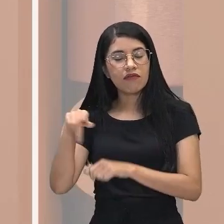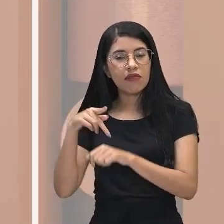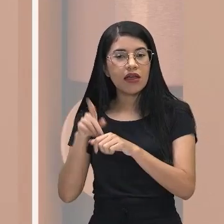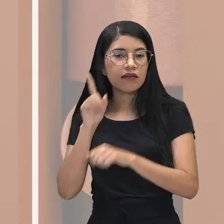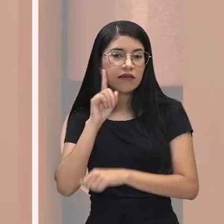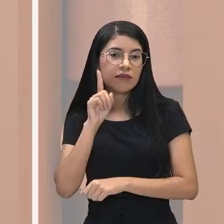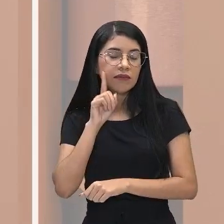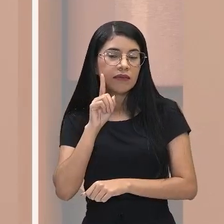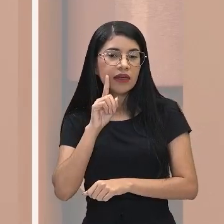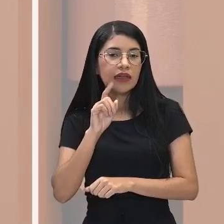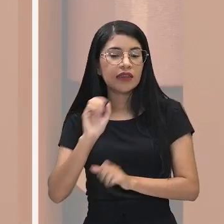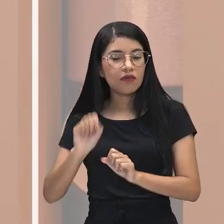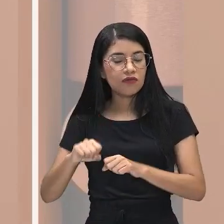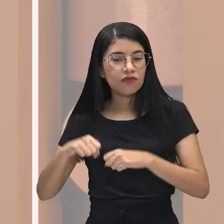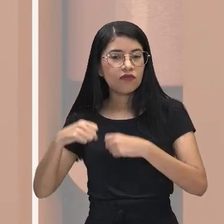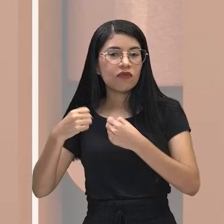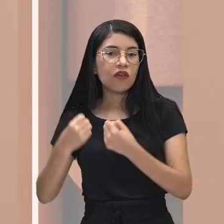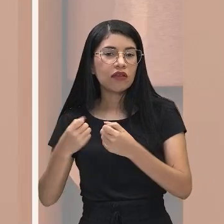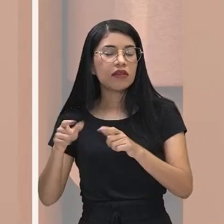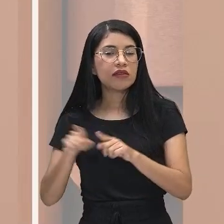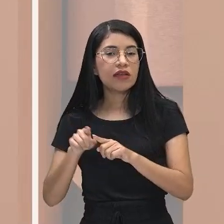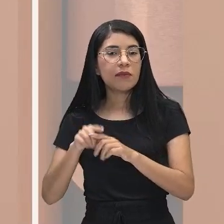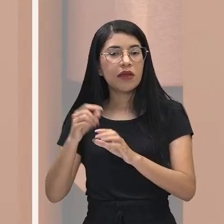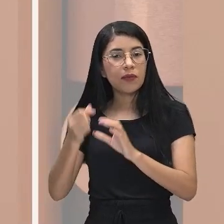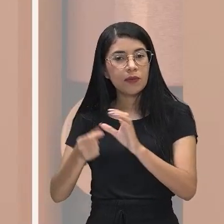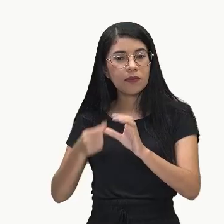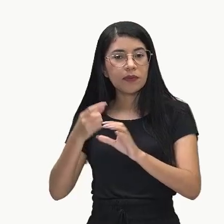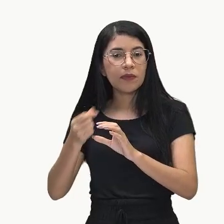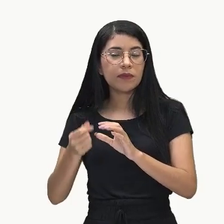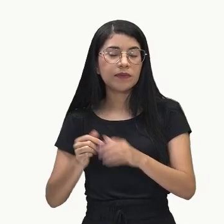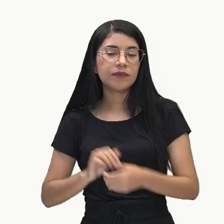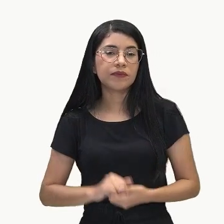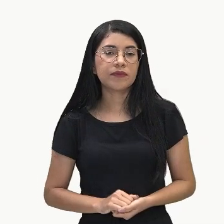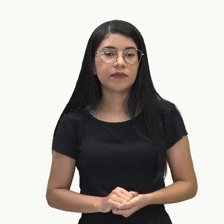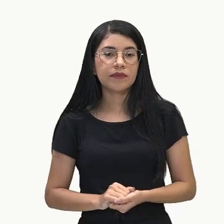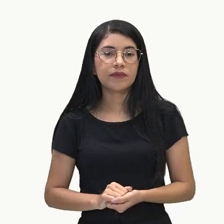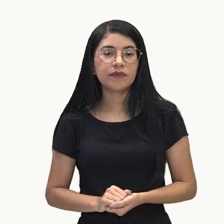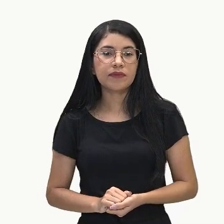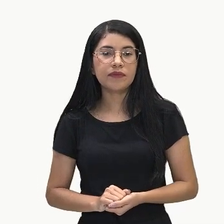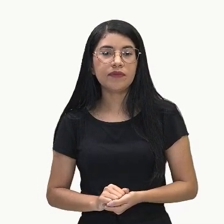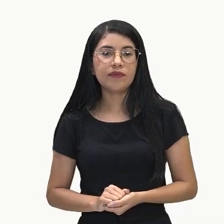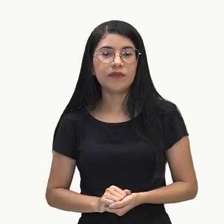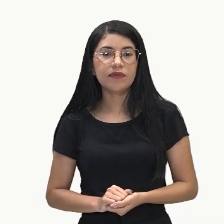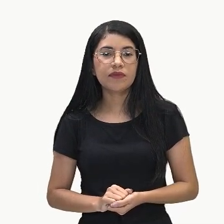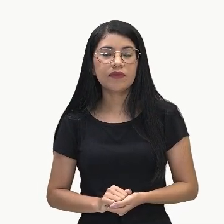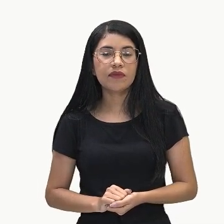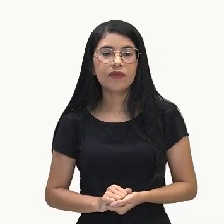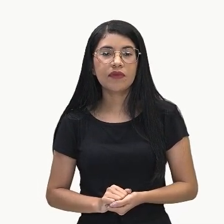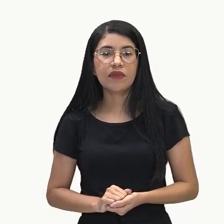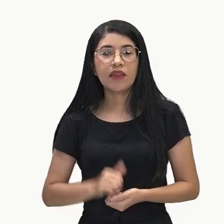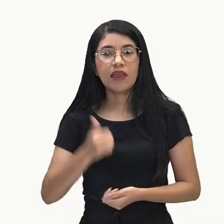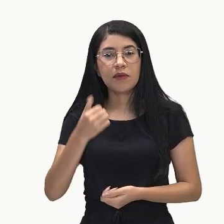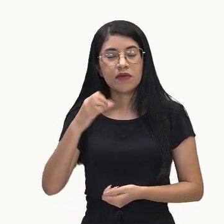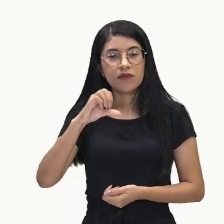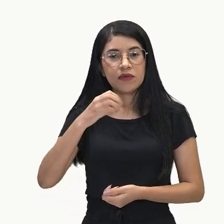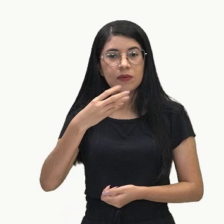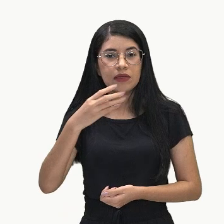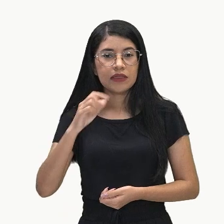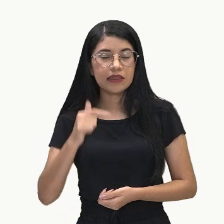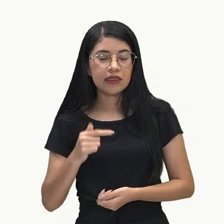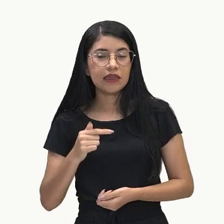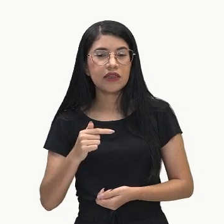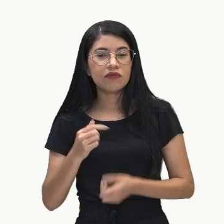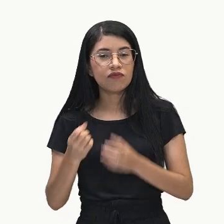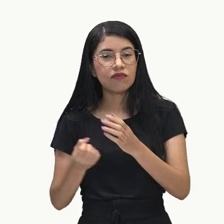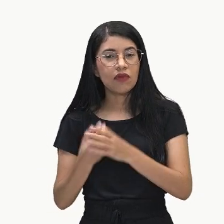assim fortalecendo o bloco capitalista. Voltando ao contexto, vamos lá, galera. Em 1947 foi criada